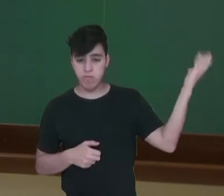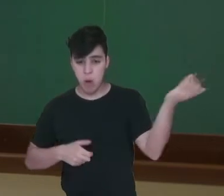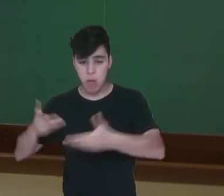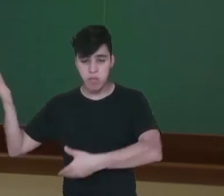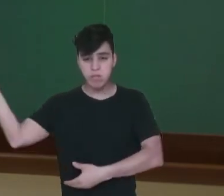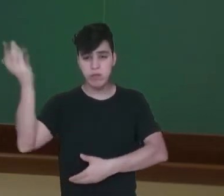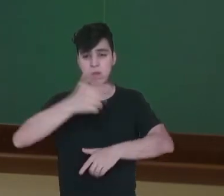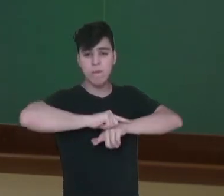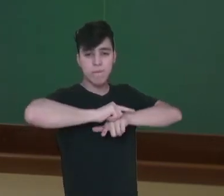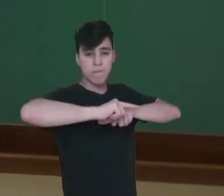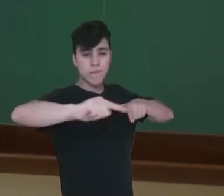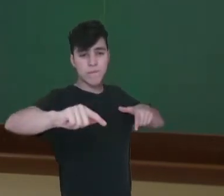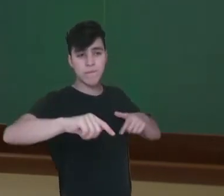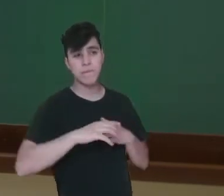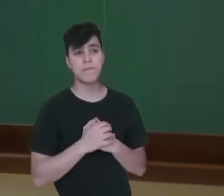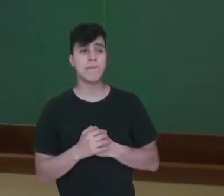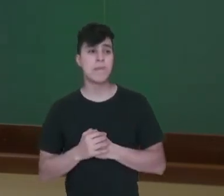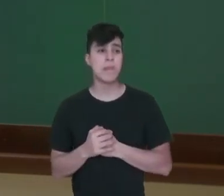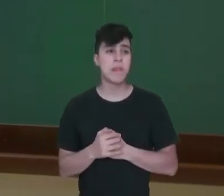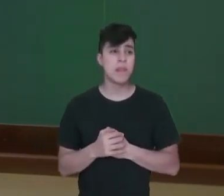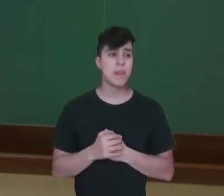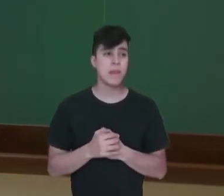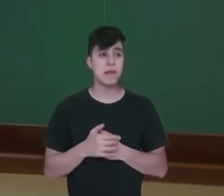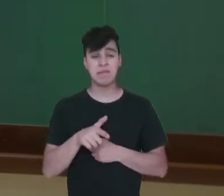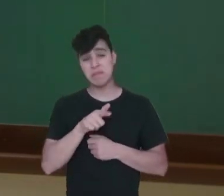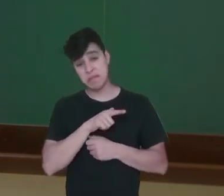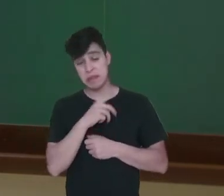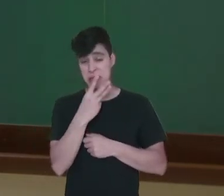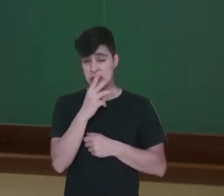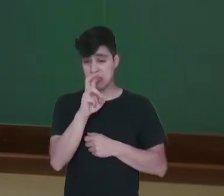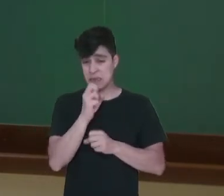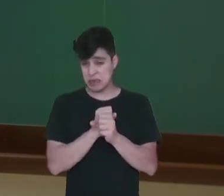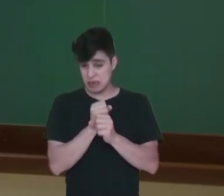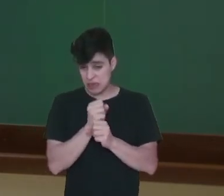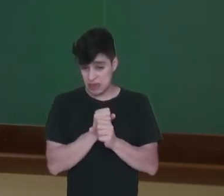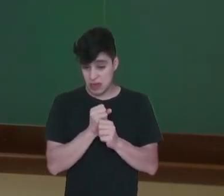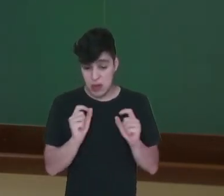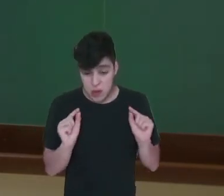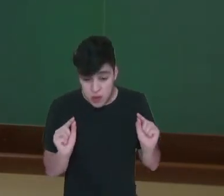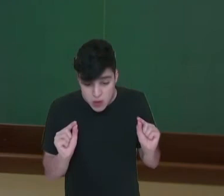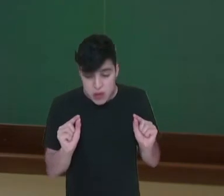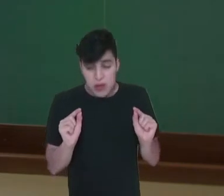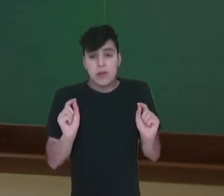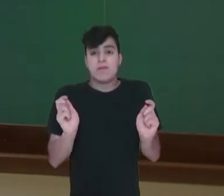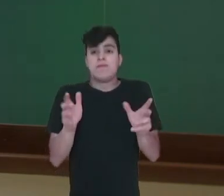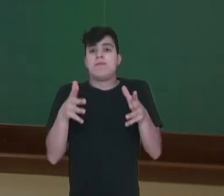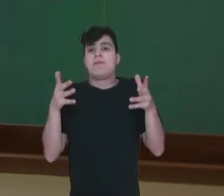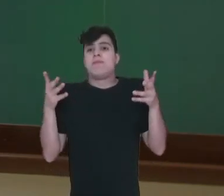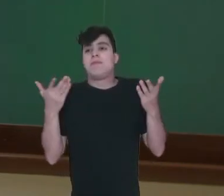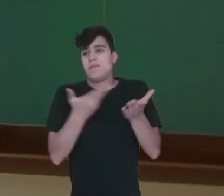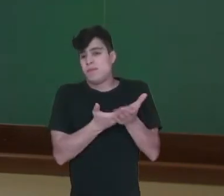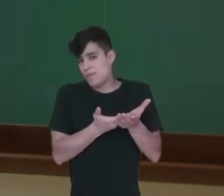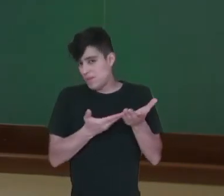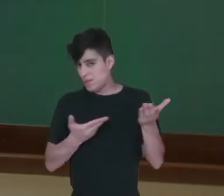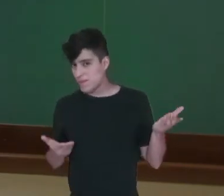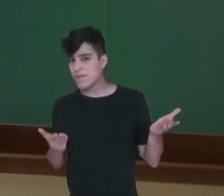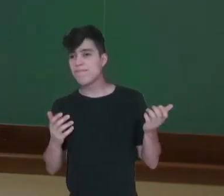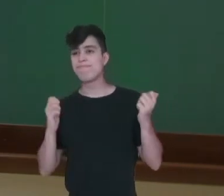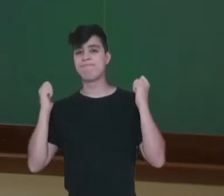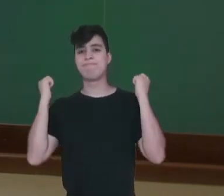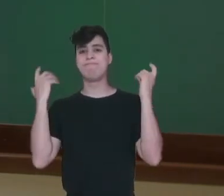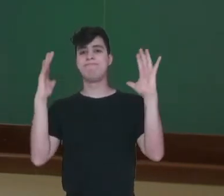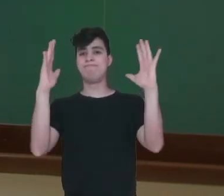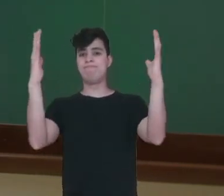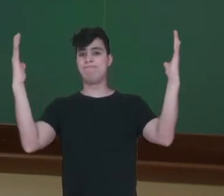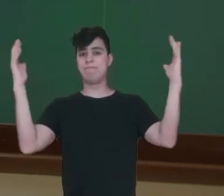na região amazônica, né? Ali a gente tem então em 35 anos essa gigantesca perda de vegetação em